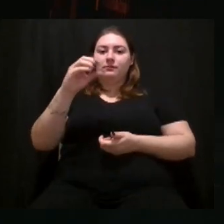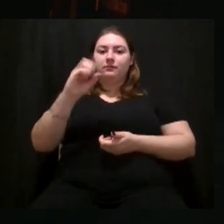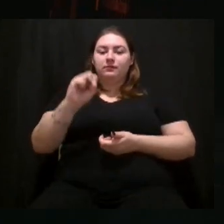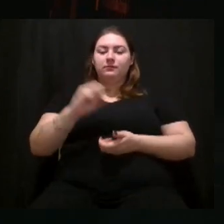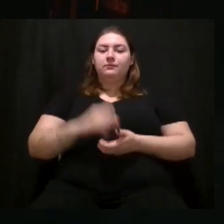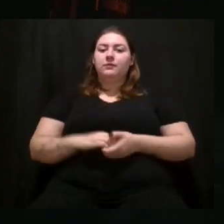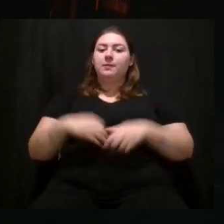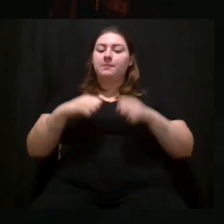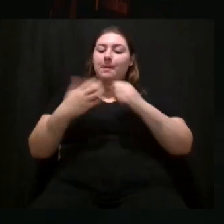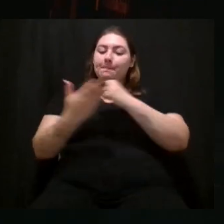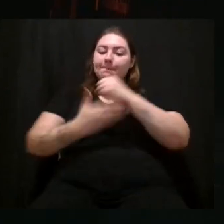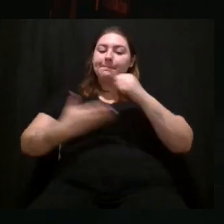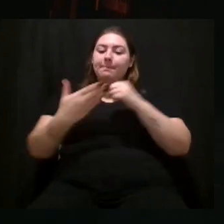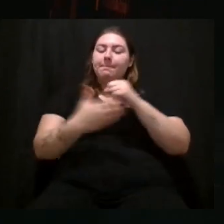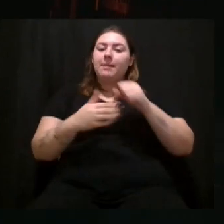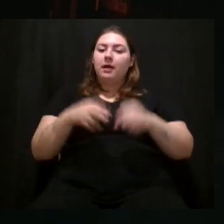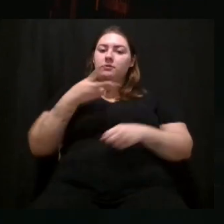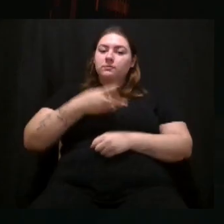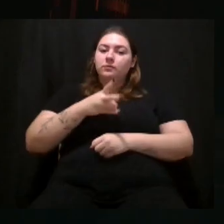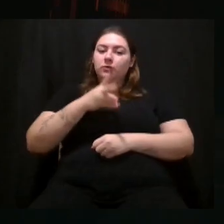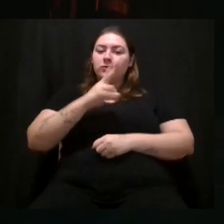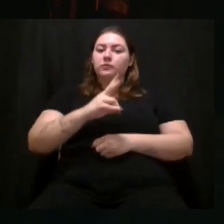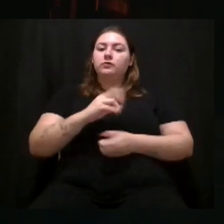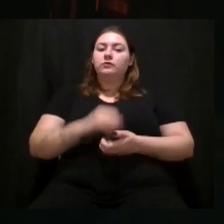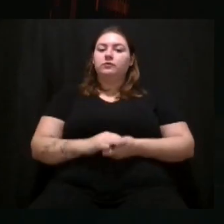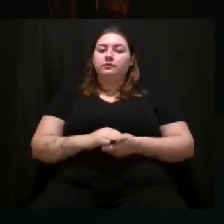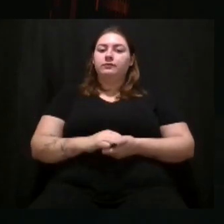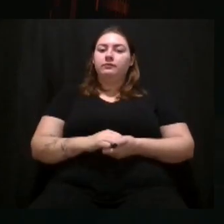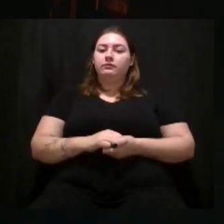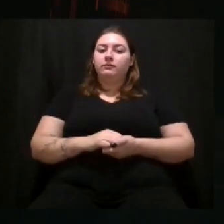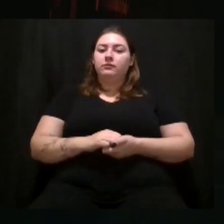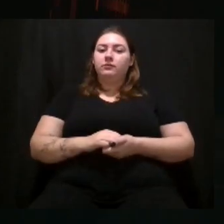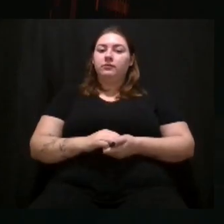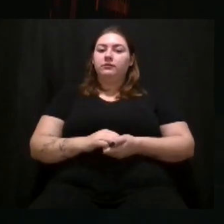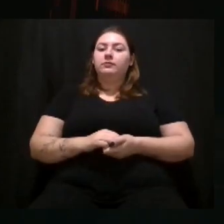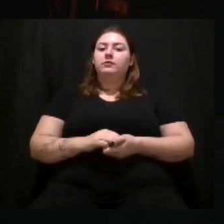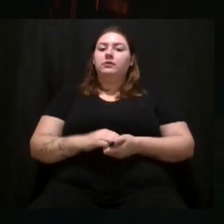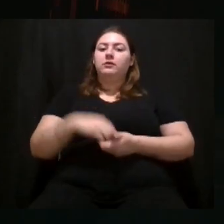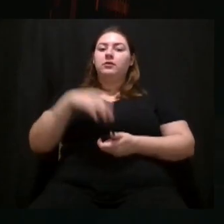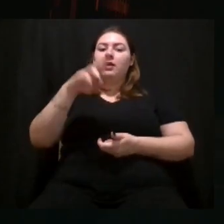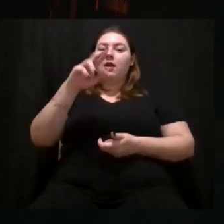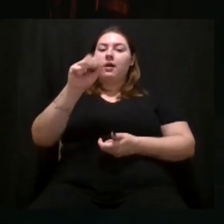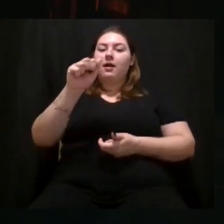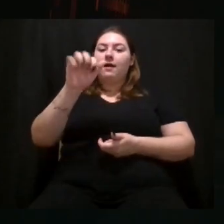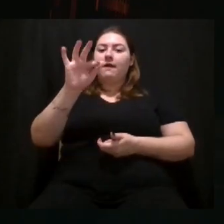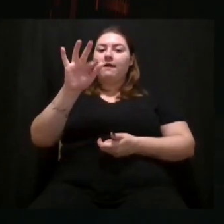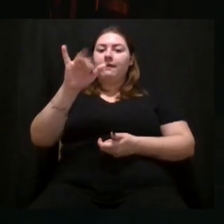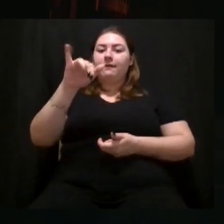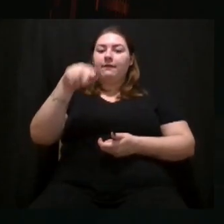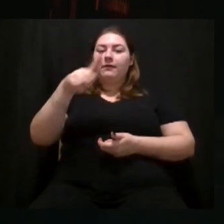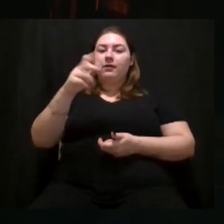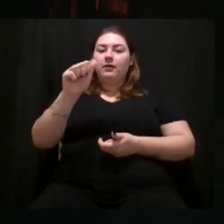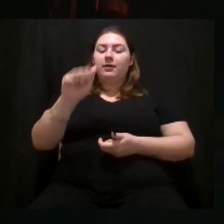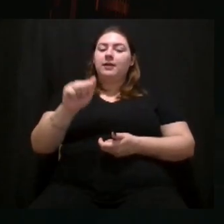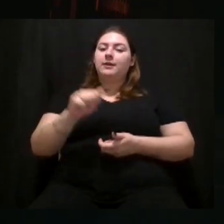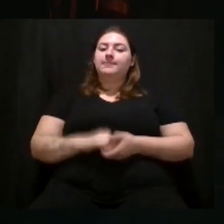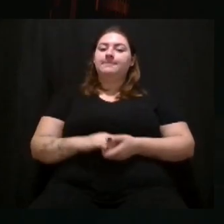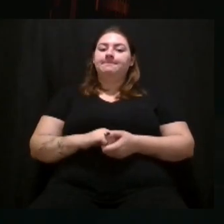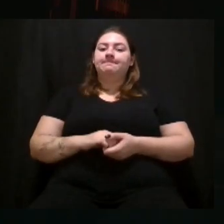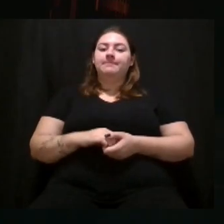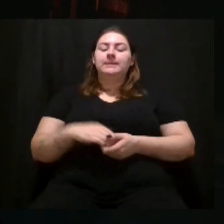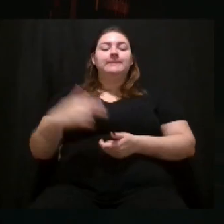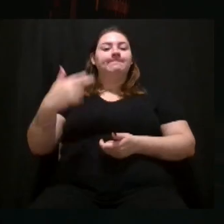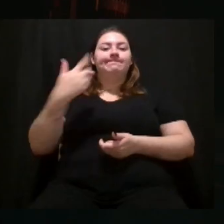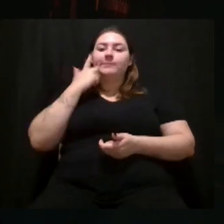da fase de grupos, com a ausência confirmada aí de Rafinha, que está lesionado, e do lado japonês o desfalque é